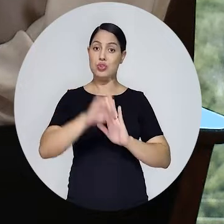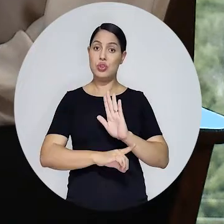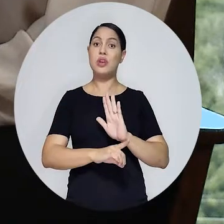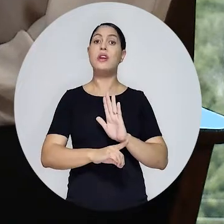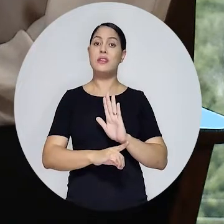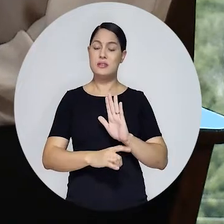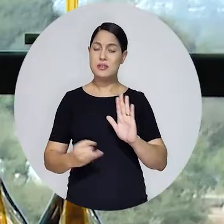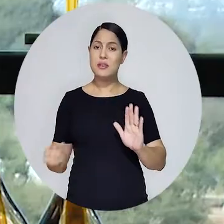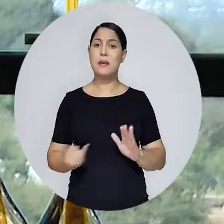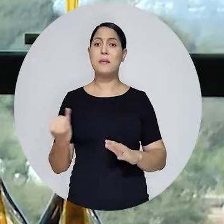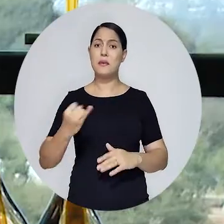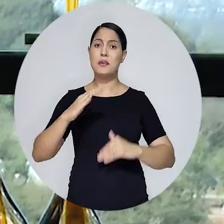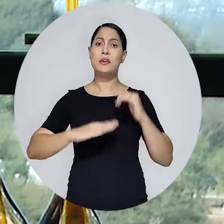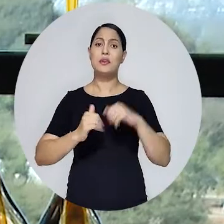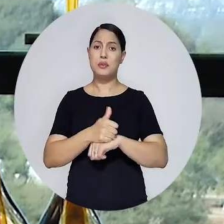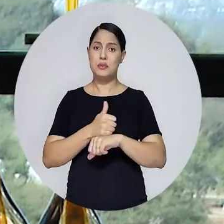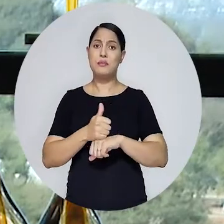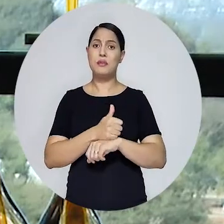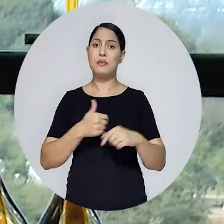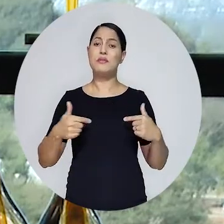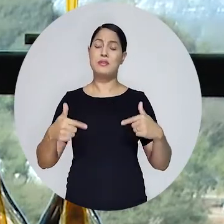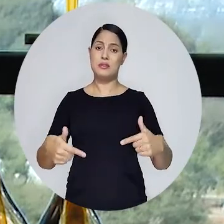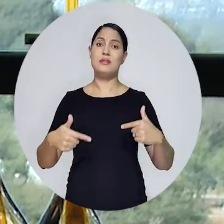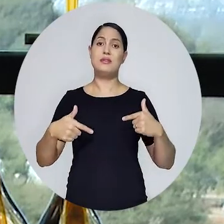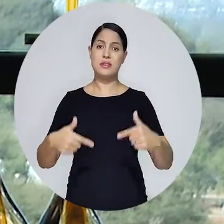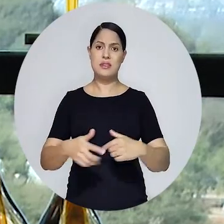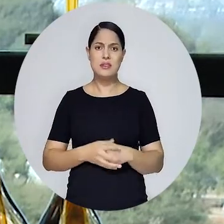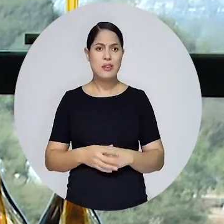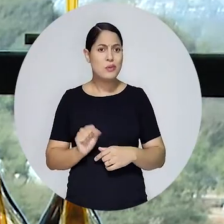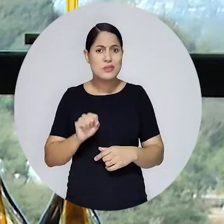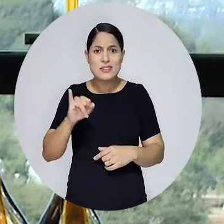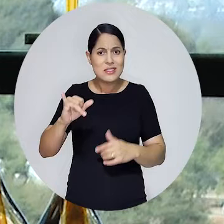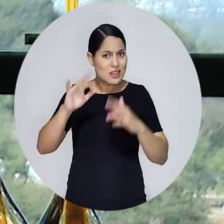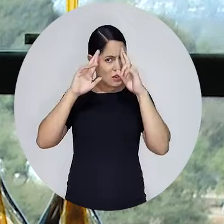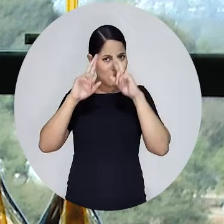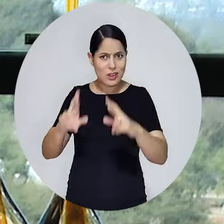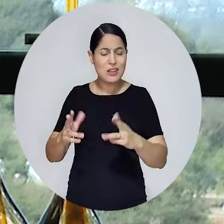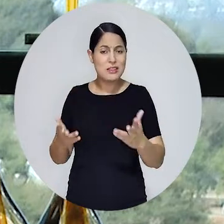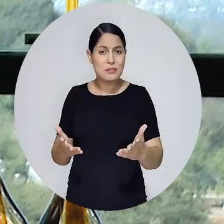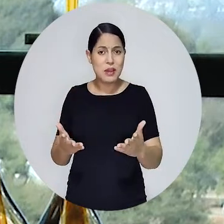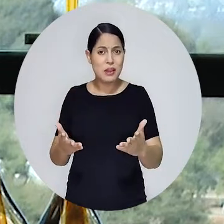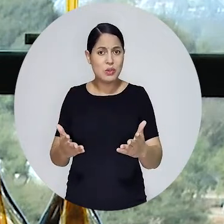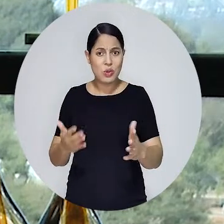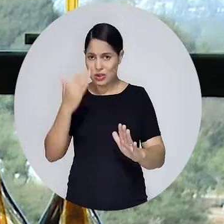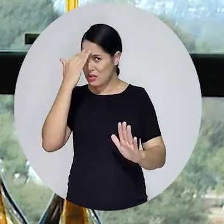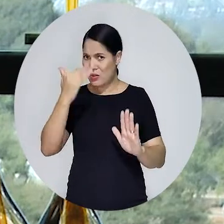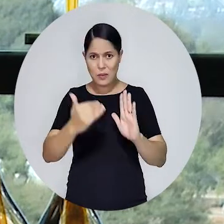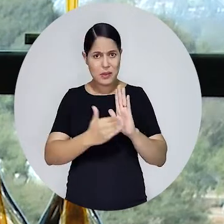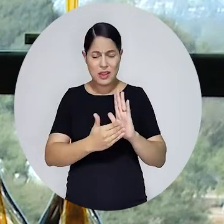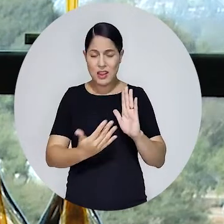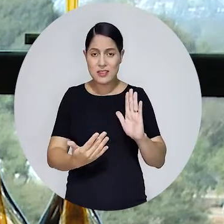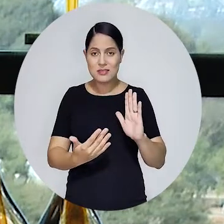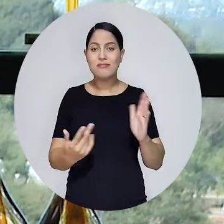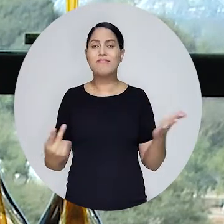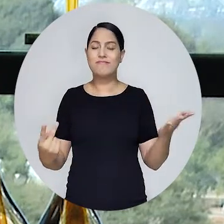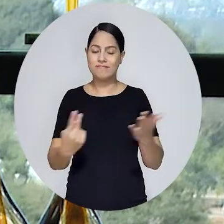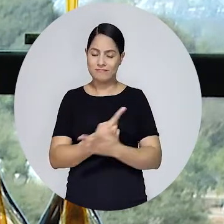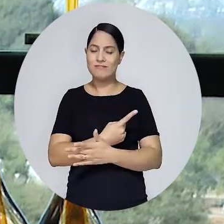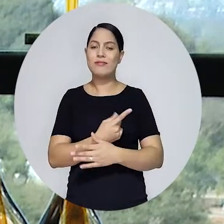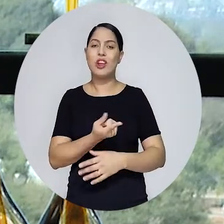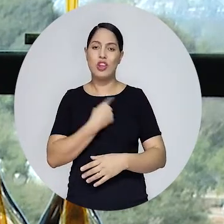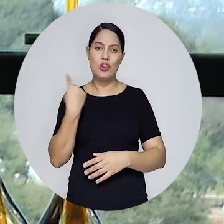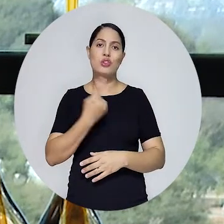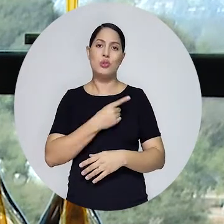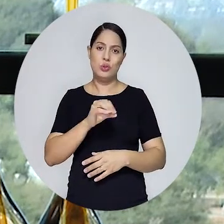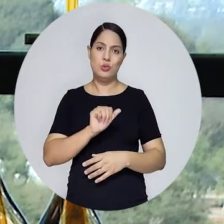direitos importantes para que o advogado exerça essa profissão. E quando nós temos essas violações, a instituição é implacável, ela tem que buscar